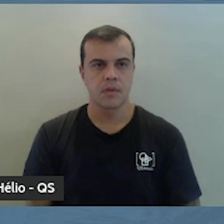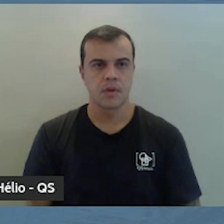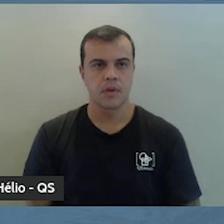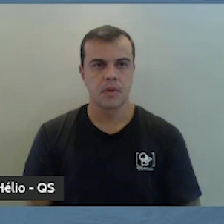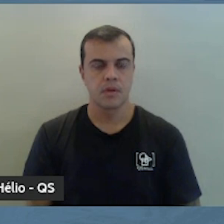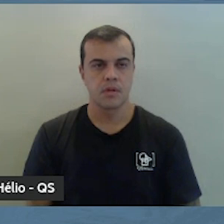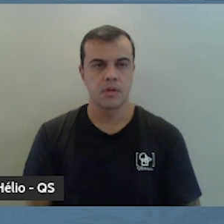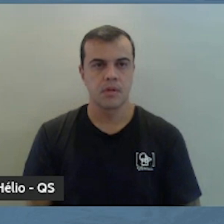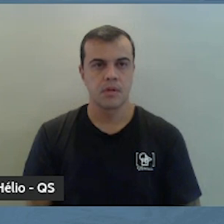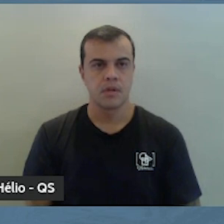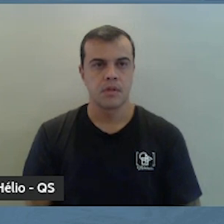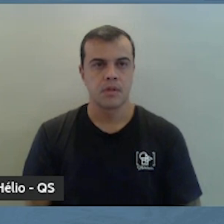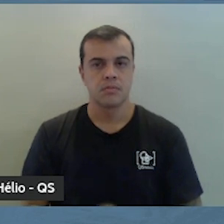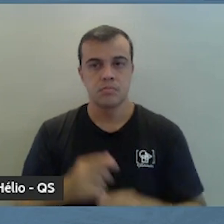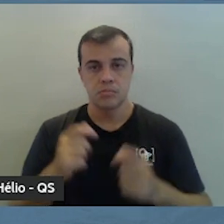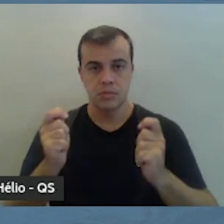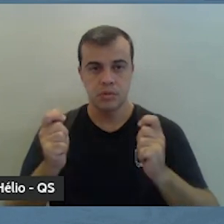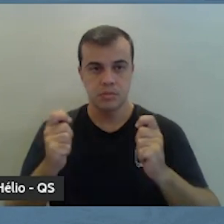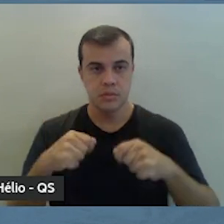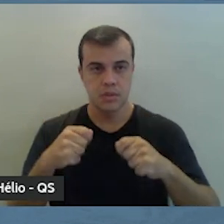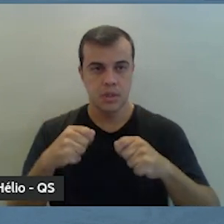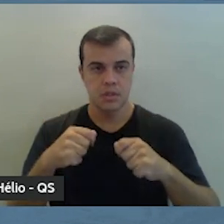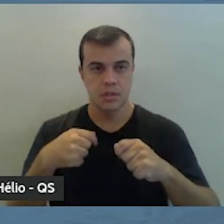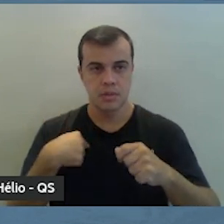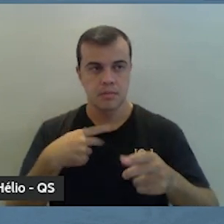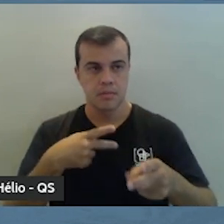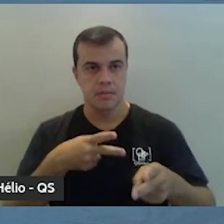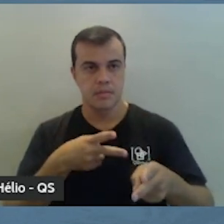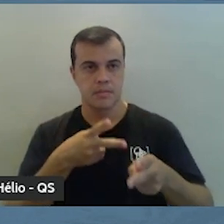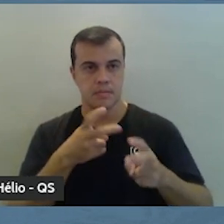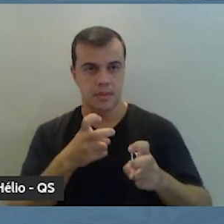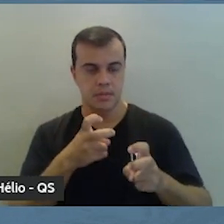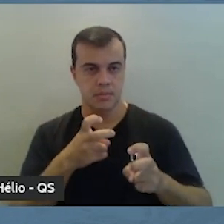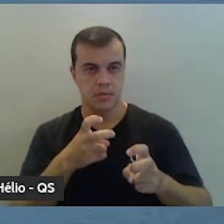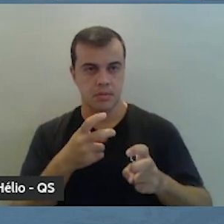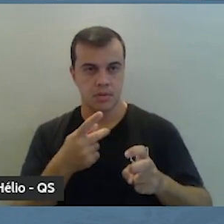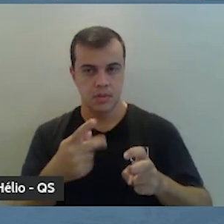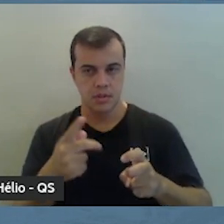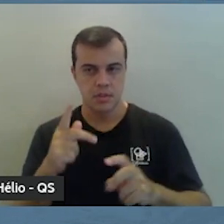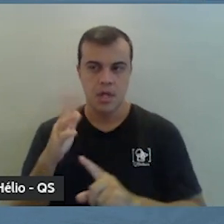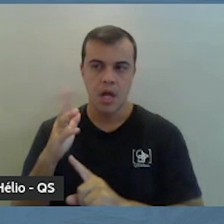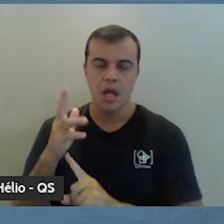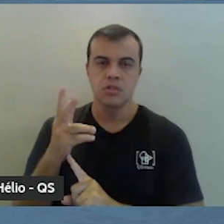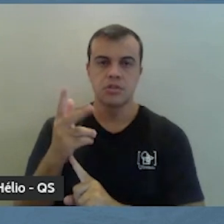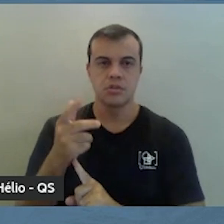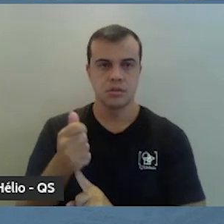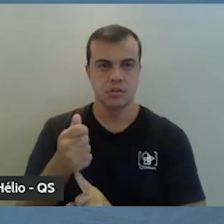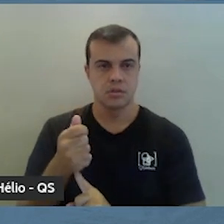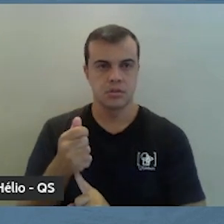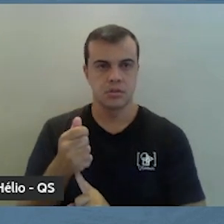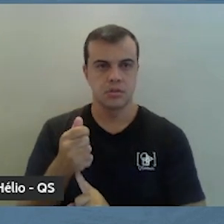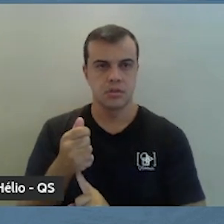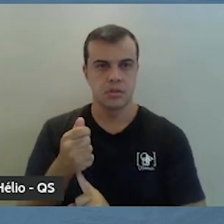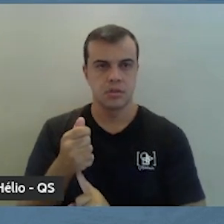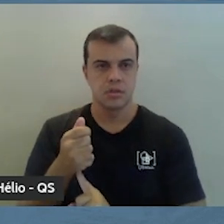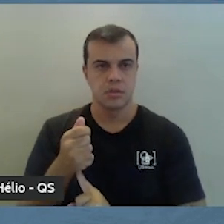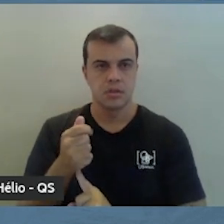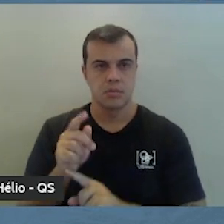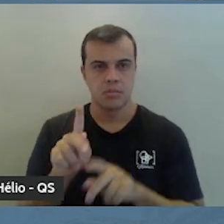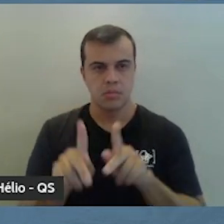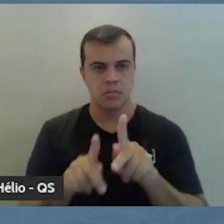sobre a possibilidade de visibilidade desses artistas de